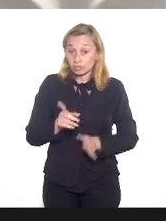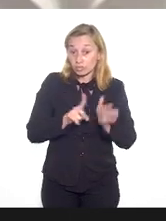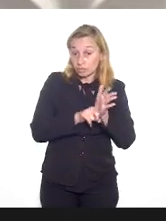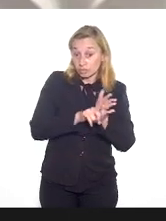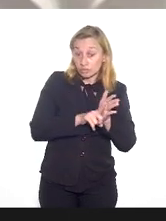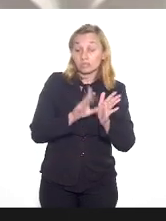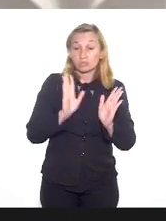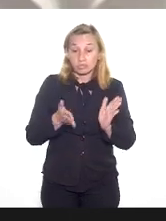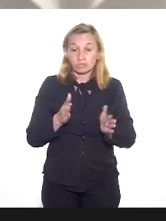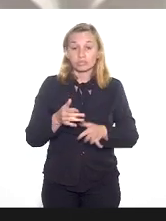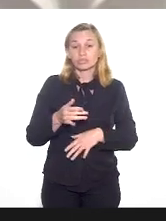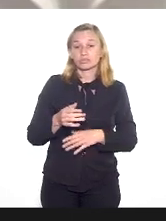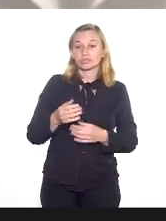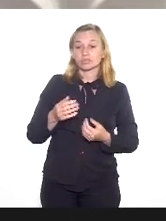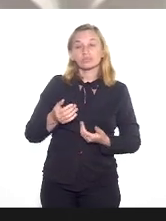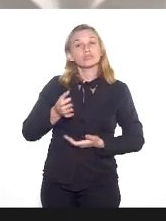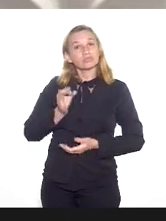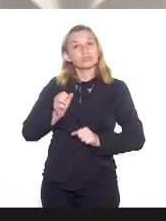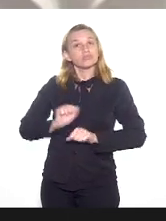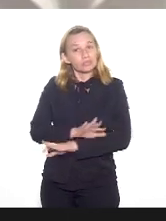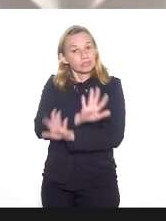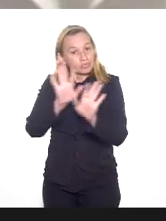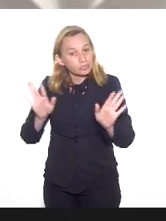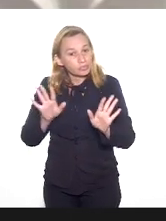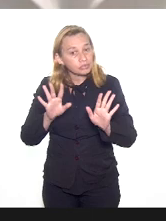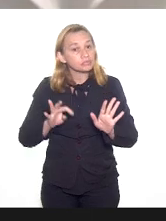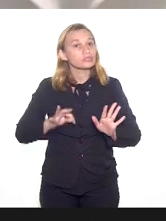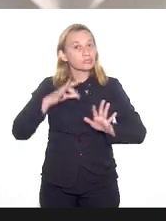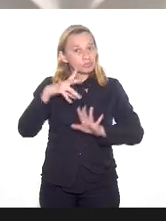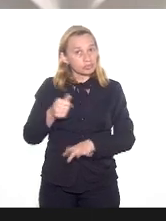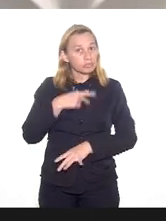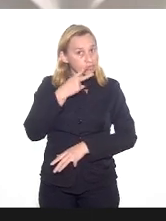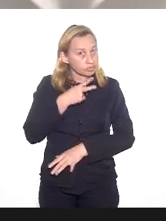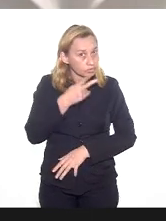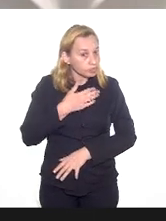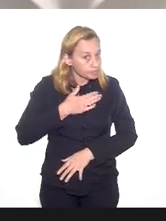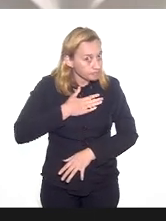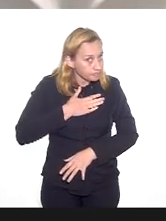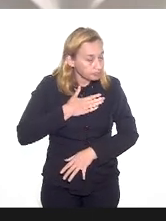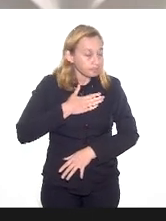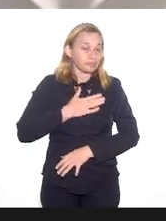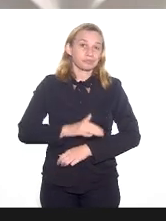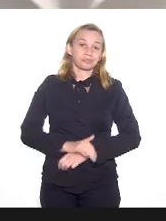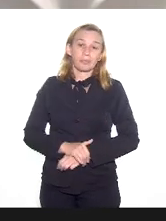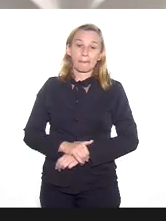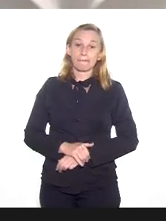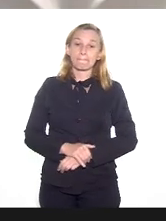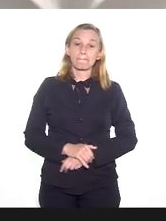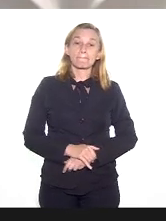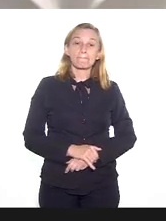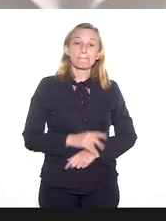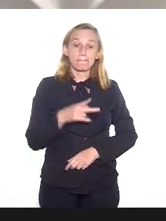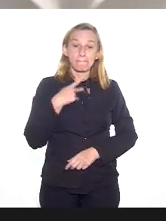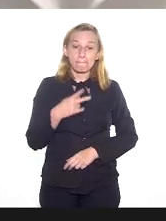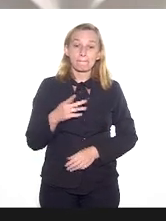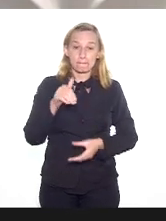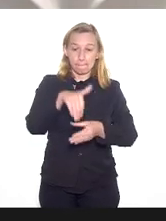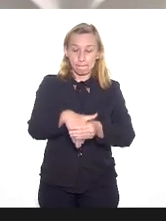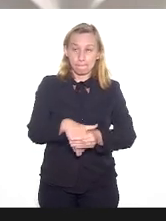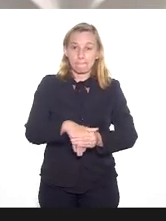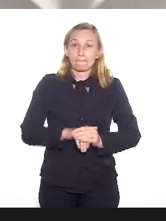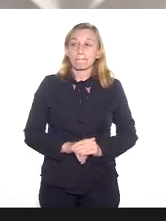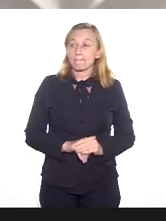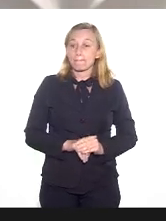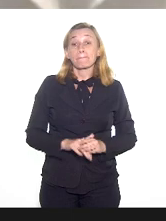analisando, porque acho que fui muito incisiva nas minhas considerações quando fiz aqui a declaração do meu